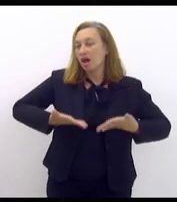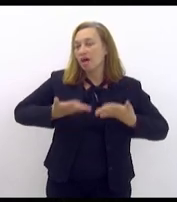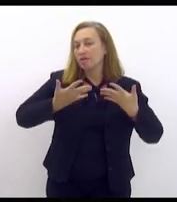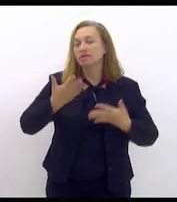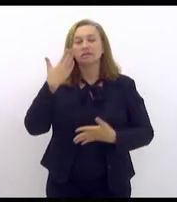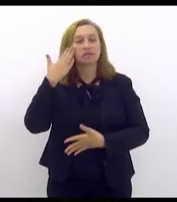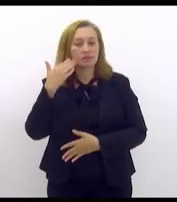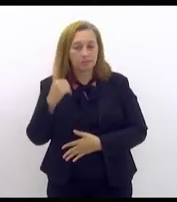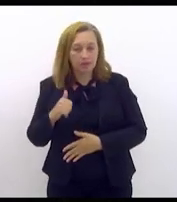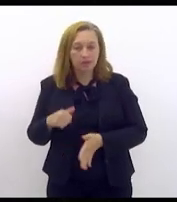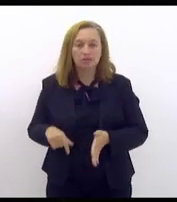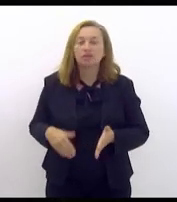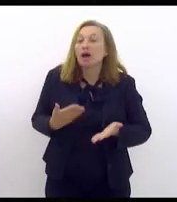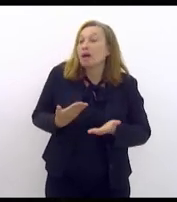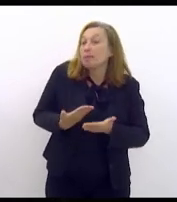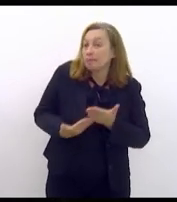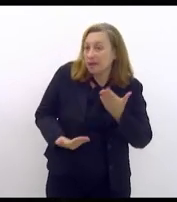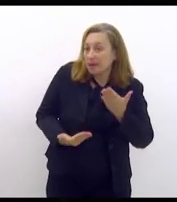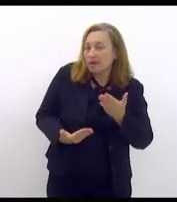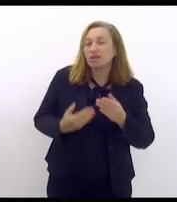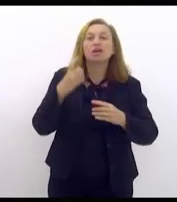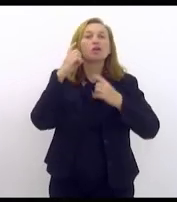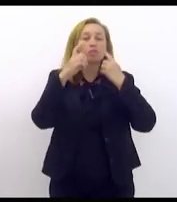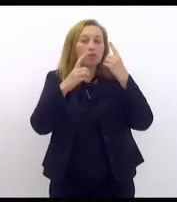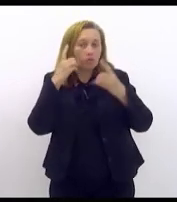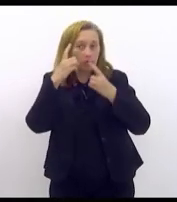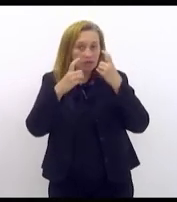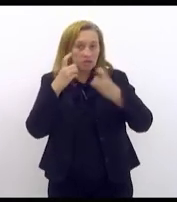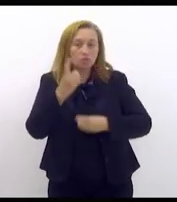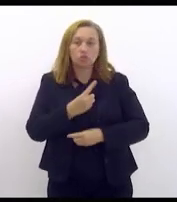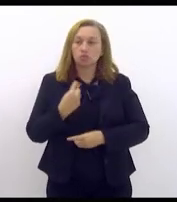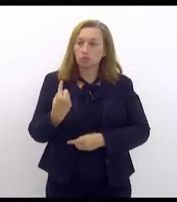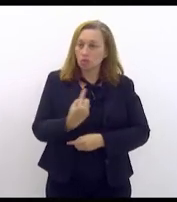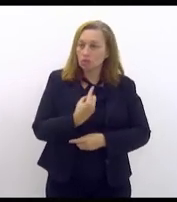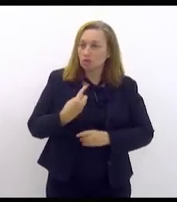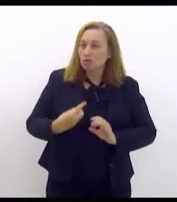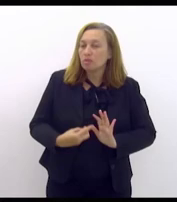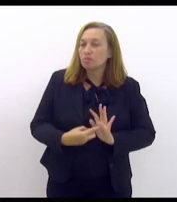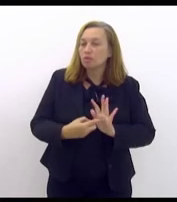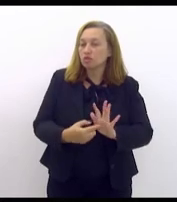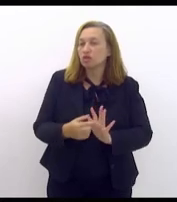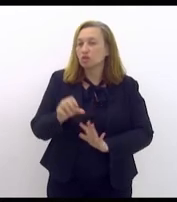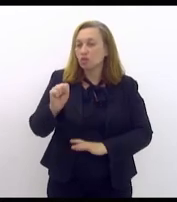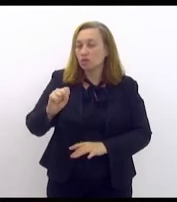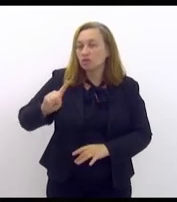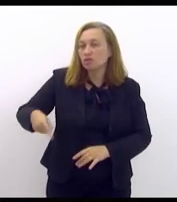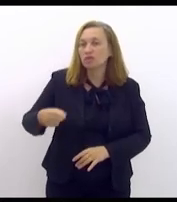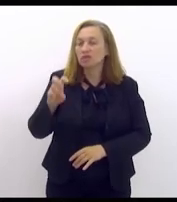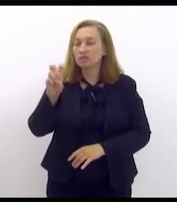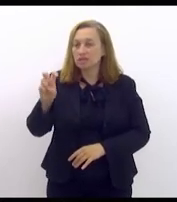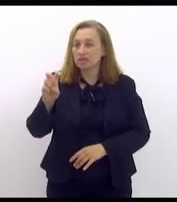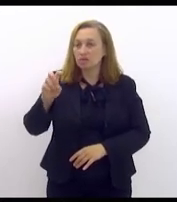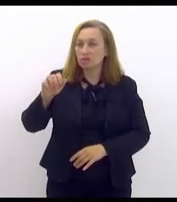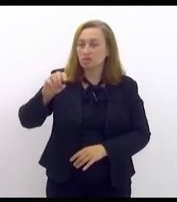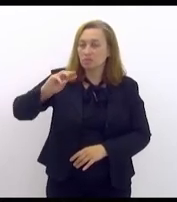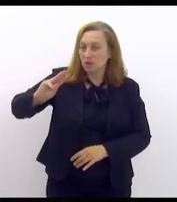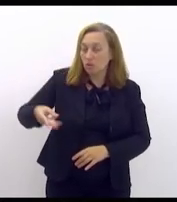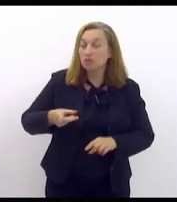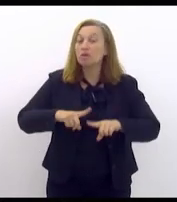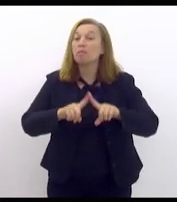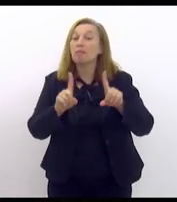do déficit, que é uma grande preocupação, apontado em 8,5 bilhões,